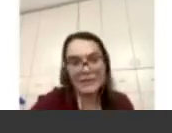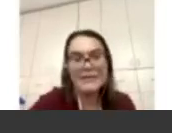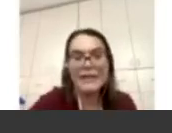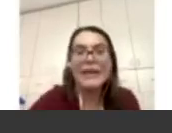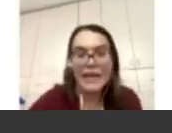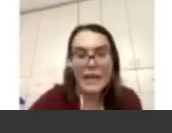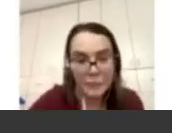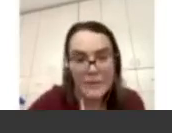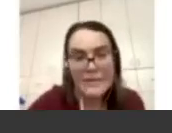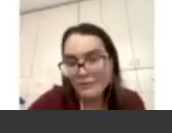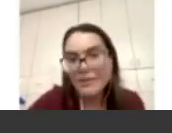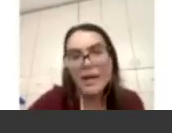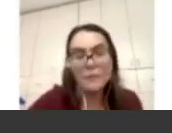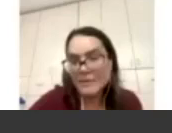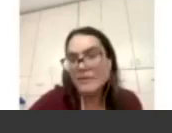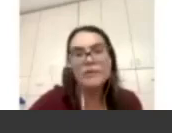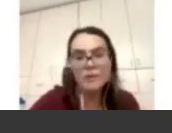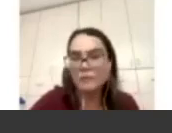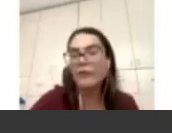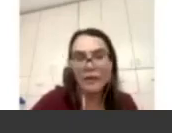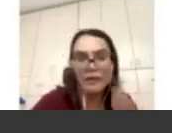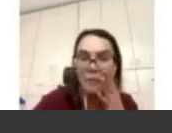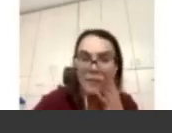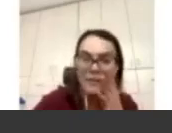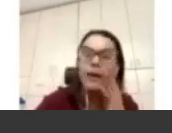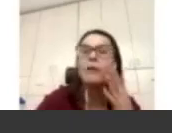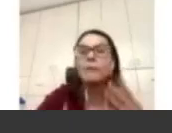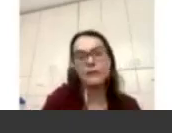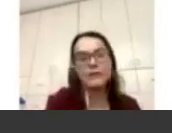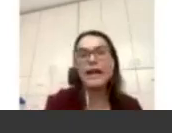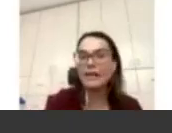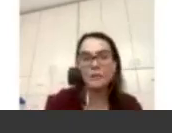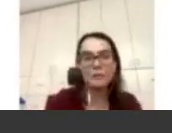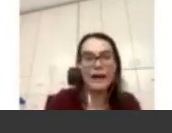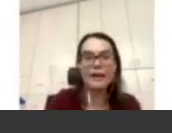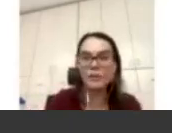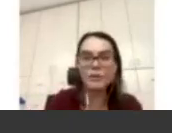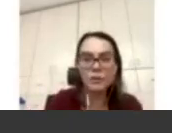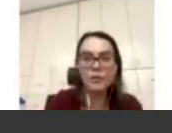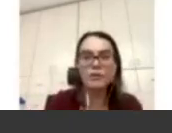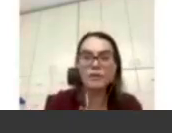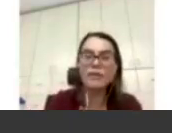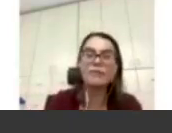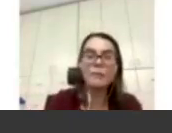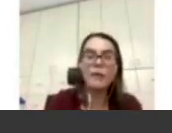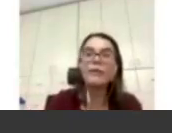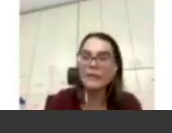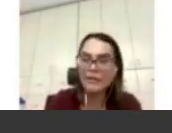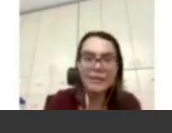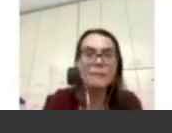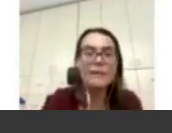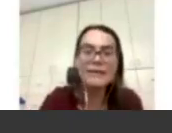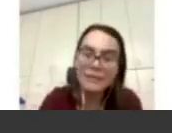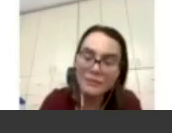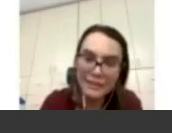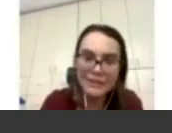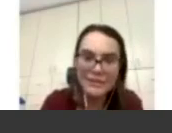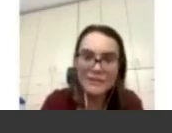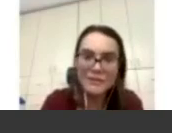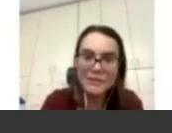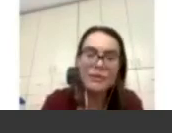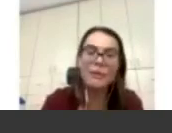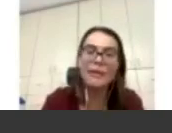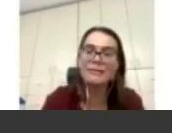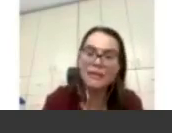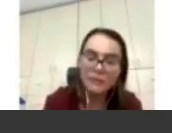com certeza, é a população. A população de Florianópolis é uma beneficiária do PAC como um todo, teve uma melhoria, ampliação da carteira